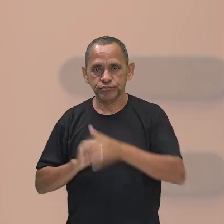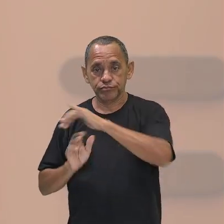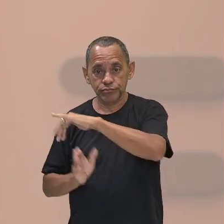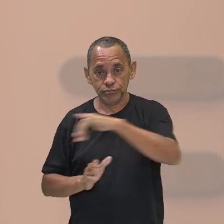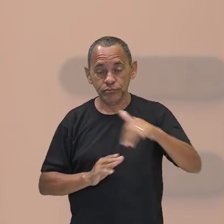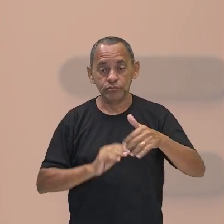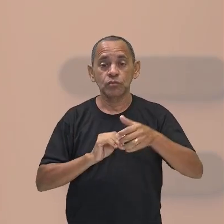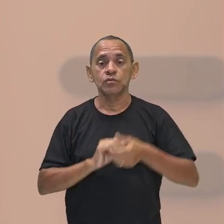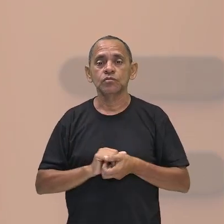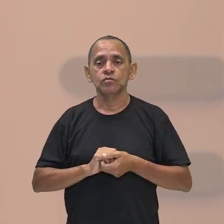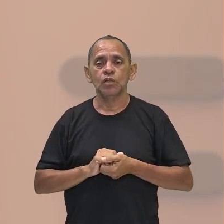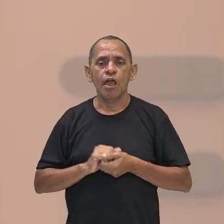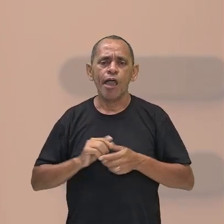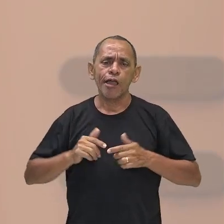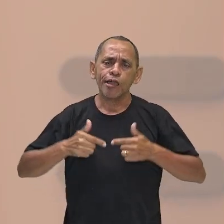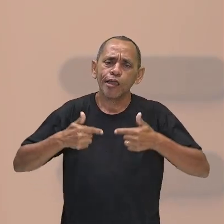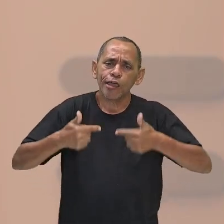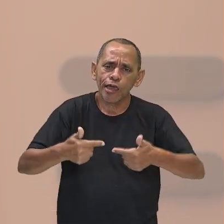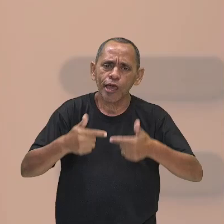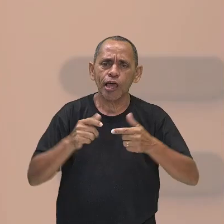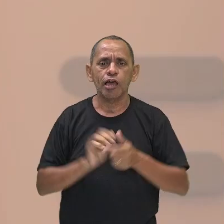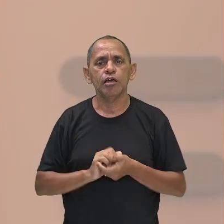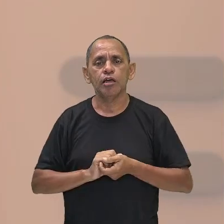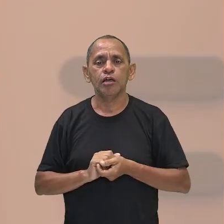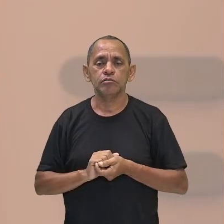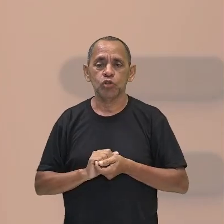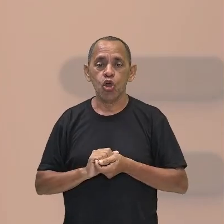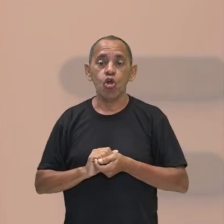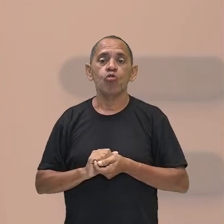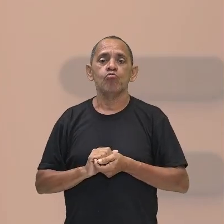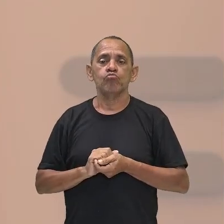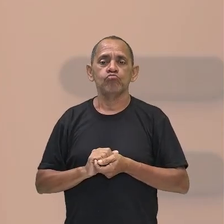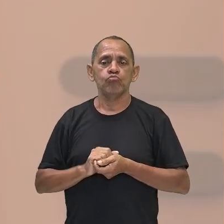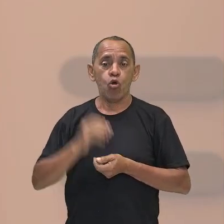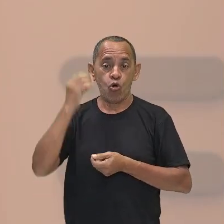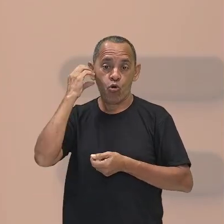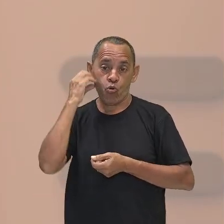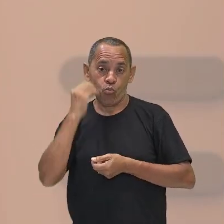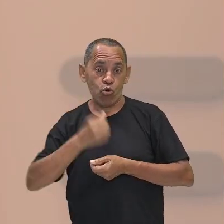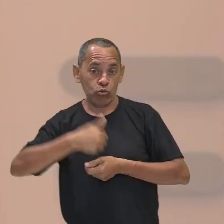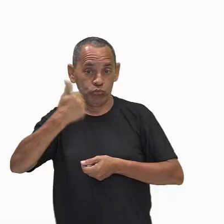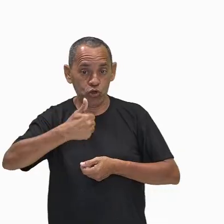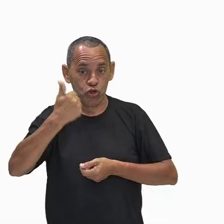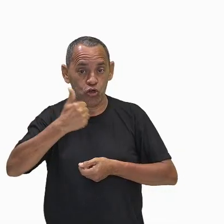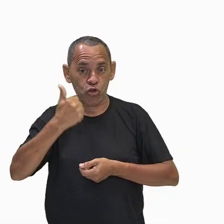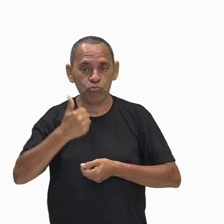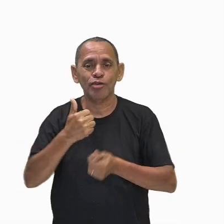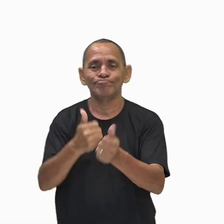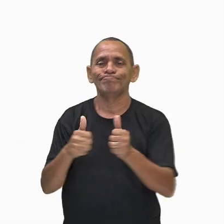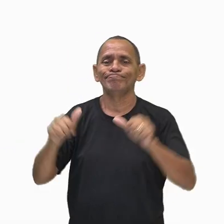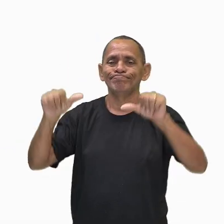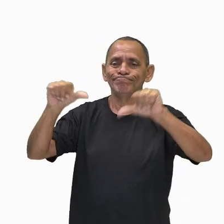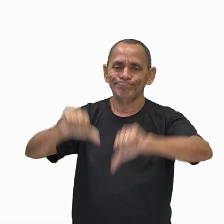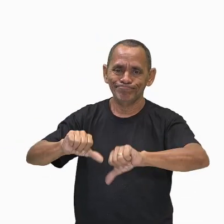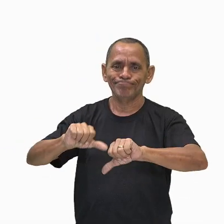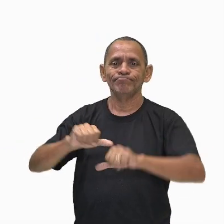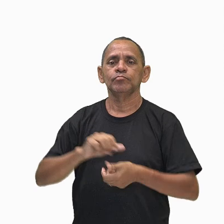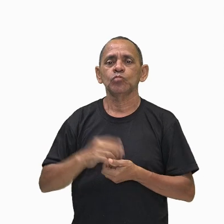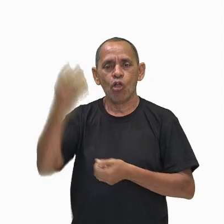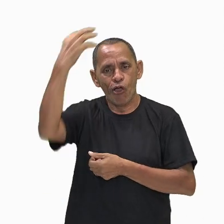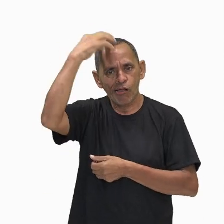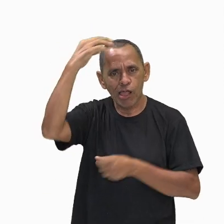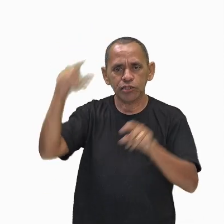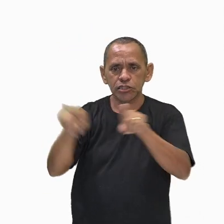aí mais impopular o quê? Esse, né, primeiro reinado aí do Pedro I. Vamos lá, então, à Guerra da Cisplatina,